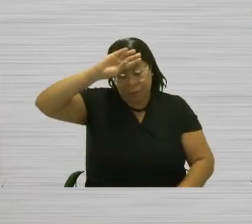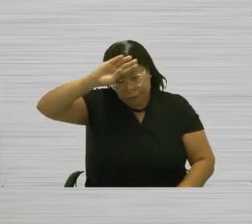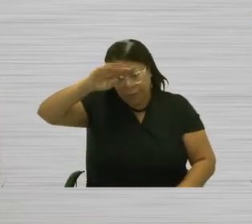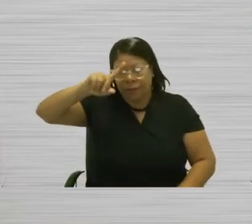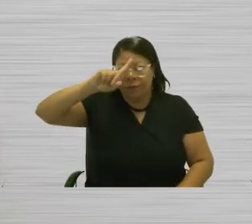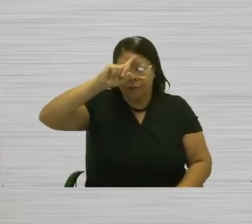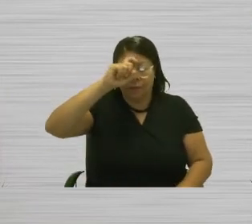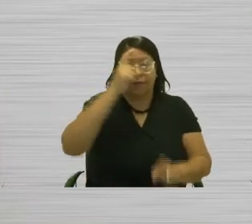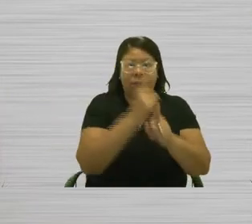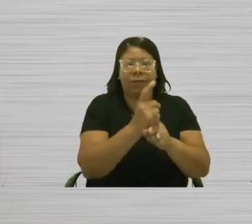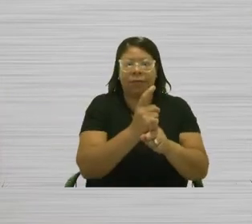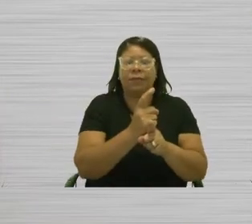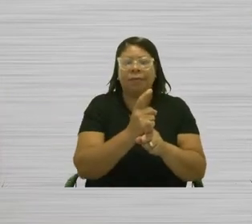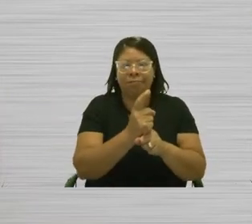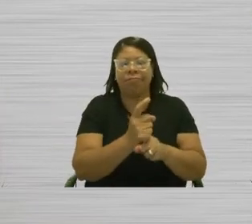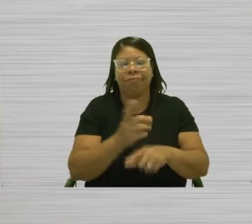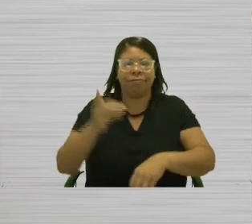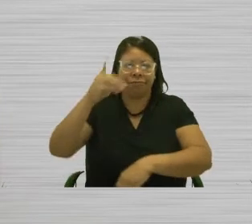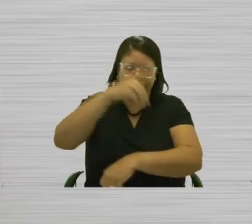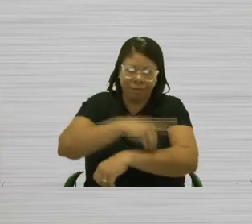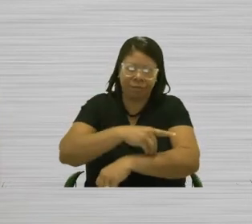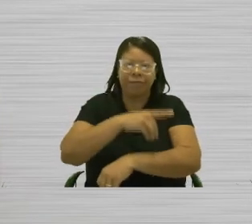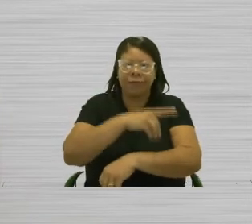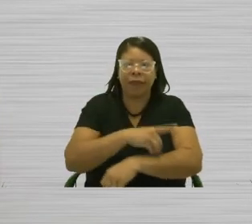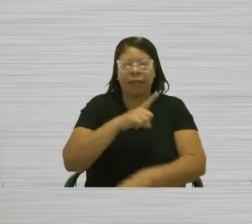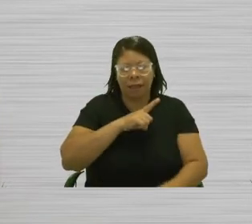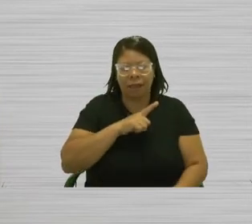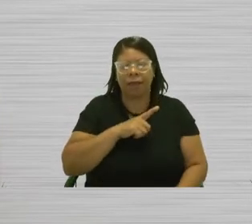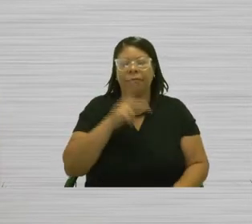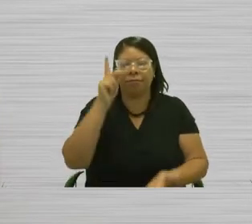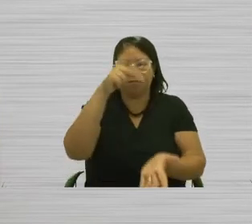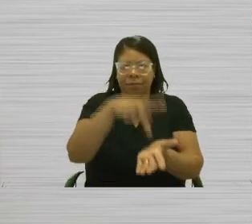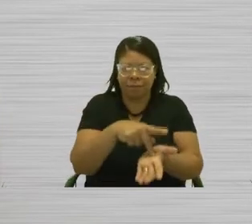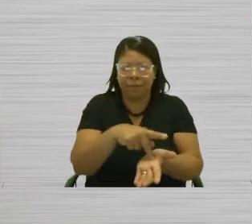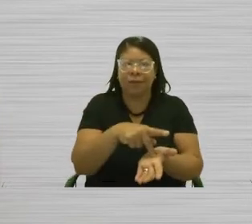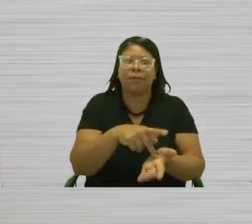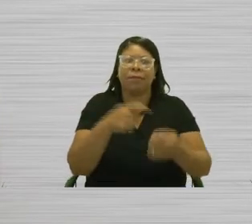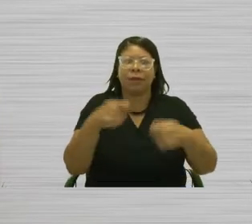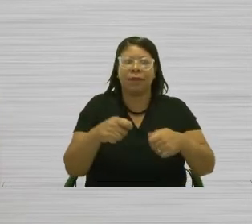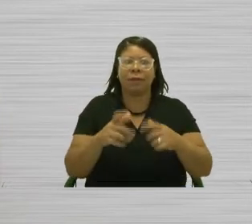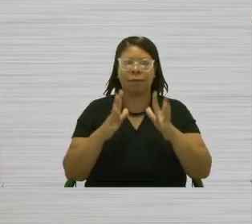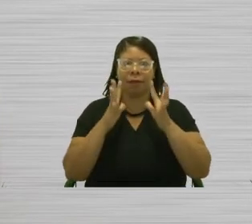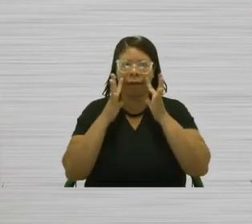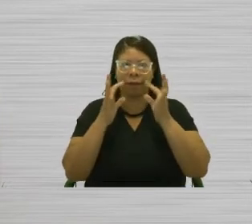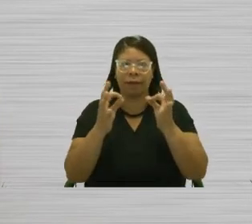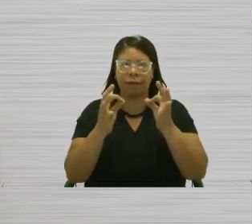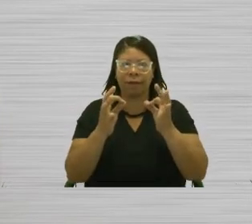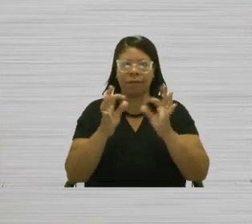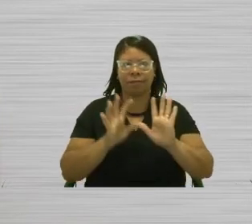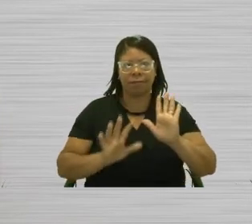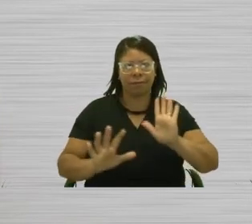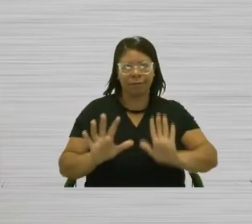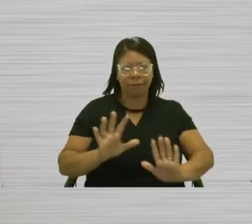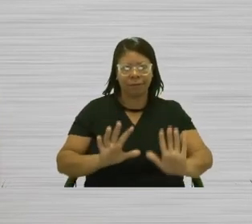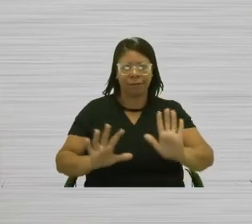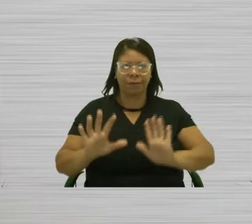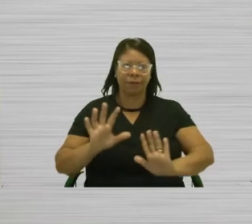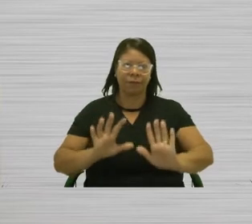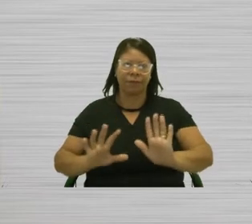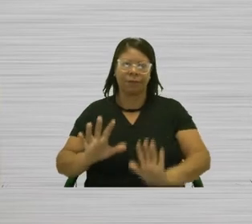casos positivos também. Então, a gente vê que precisamos manter sempre alerta com relação a